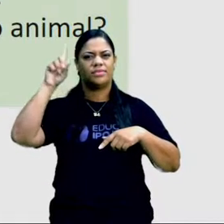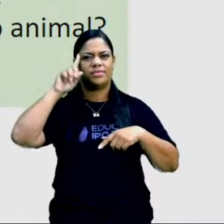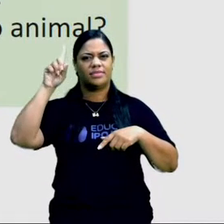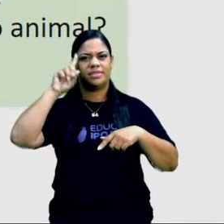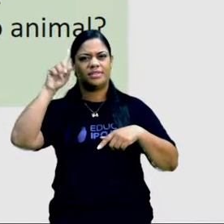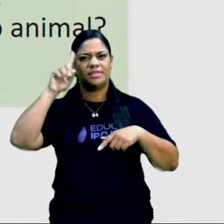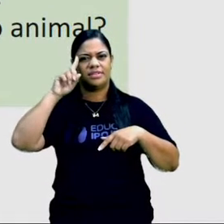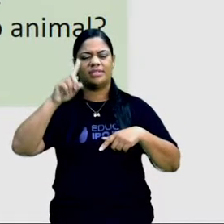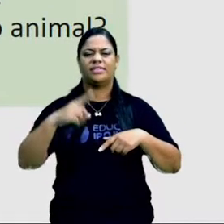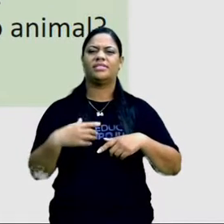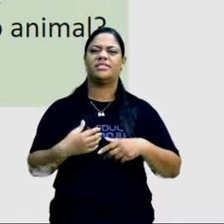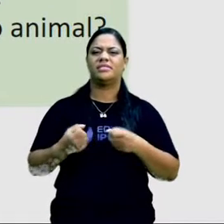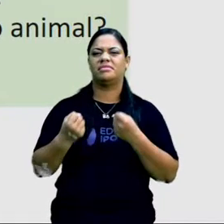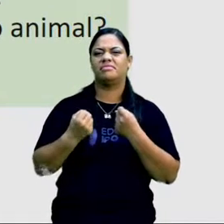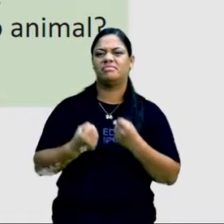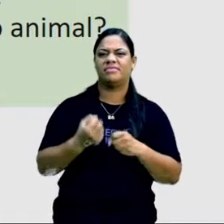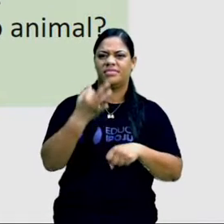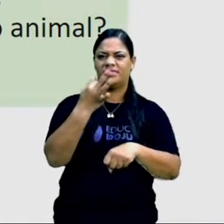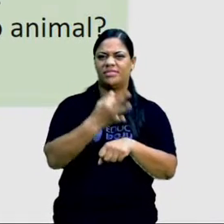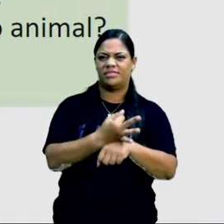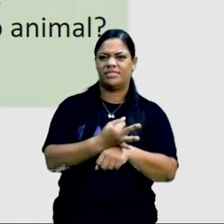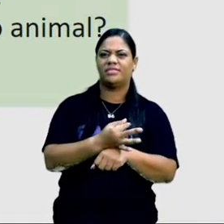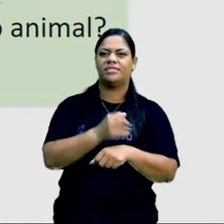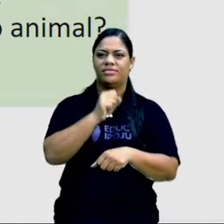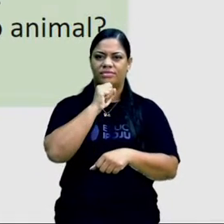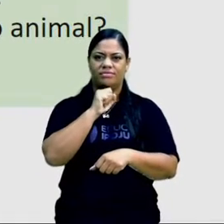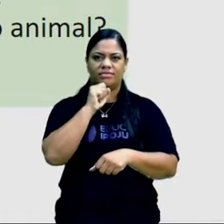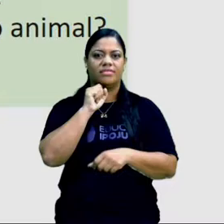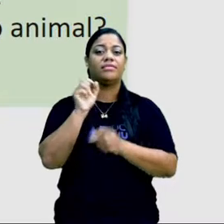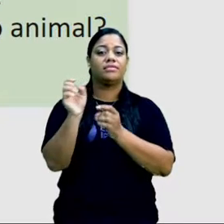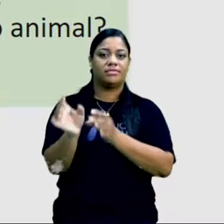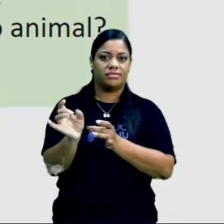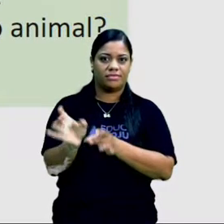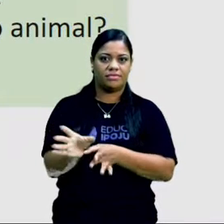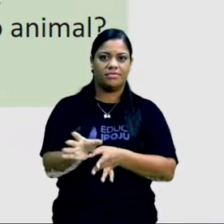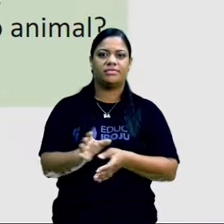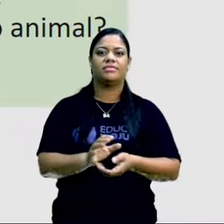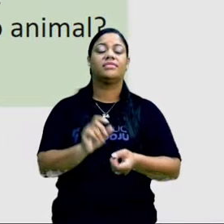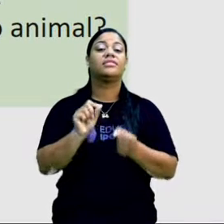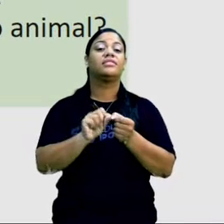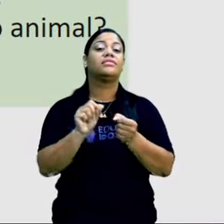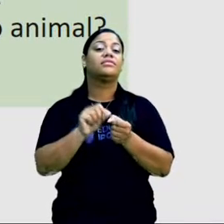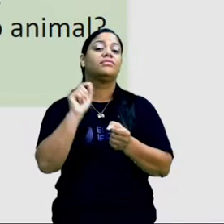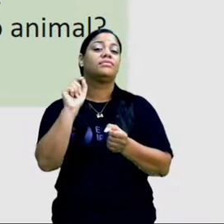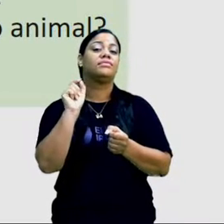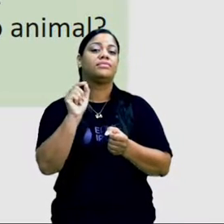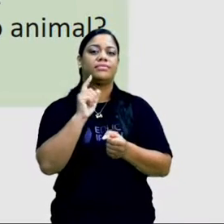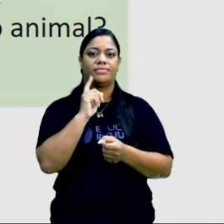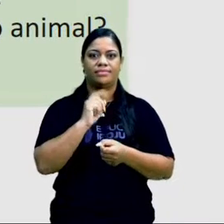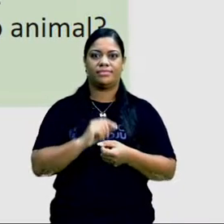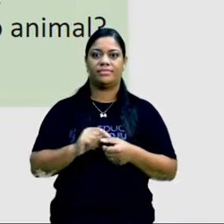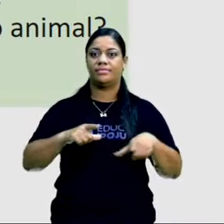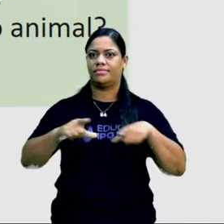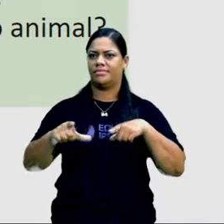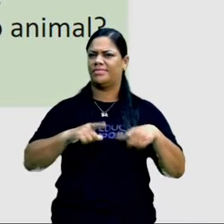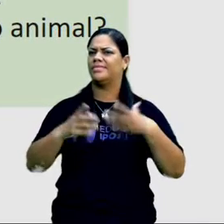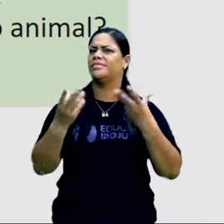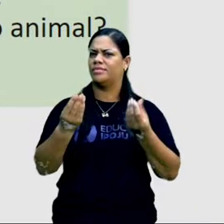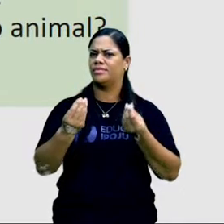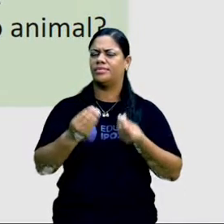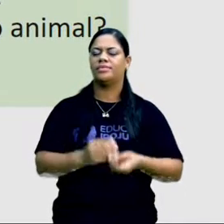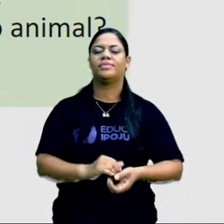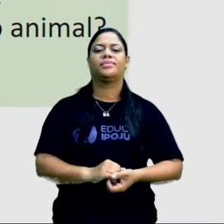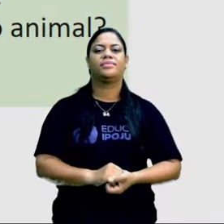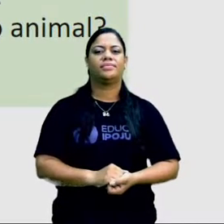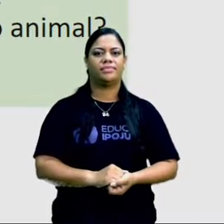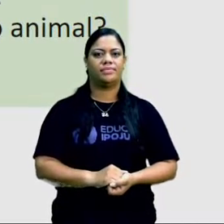dias, carregando algumas coisas para vender. E o que foi que ele fez? Porque trabalhava muito, muito